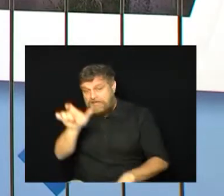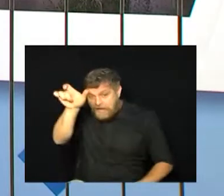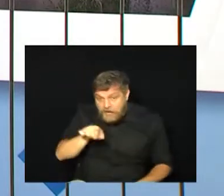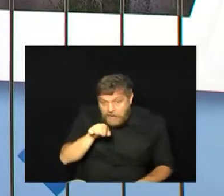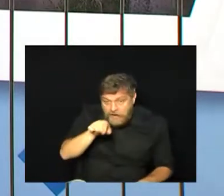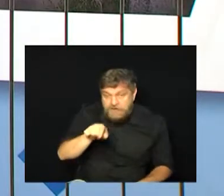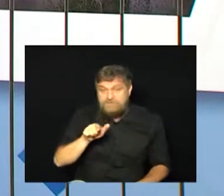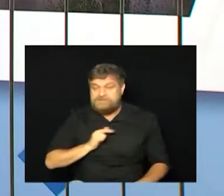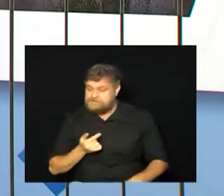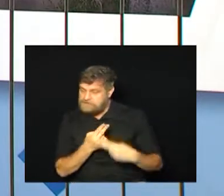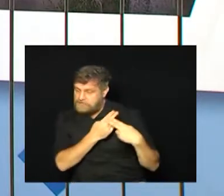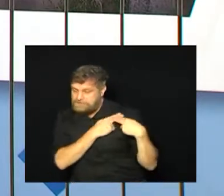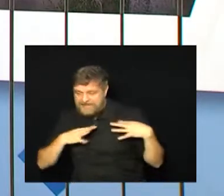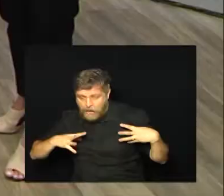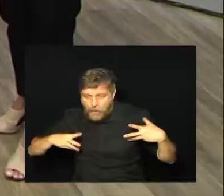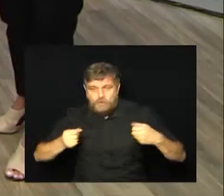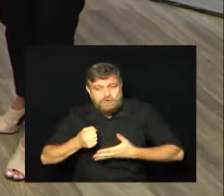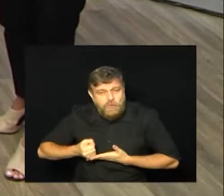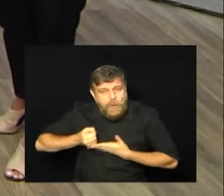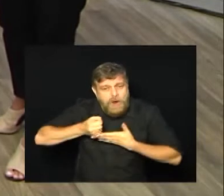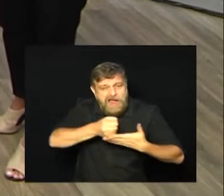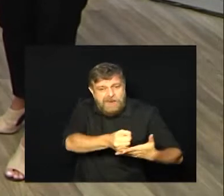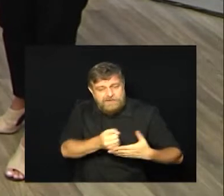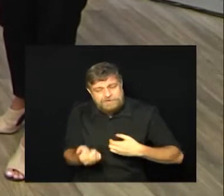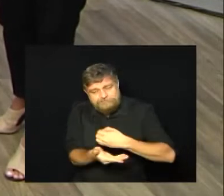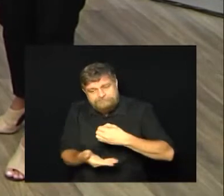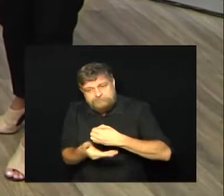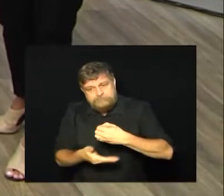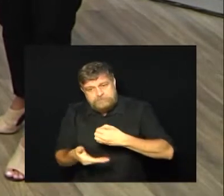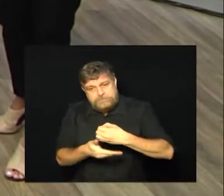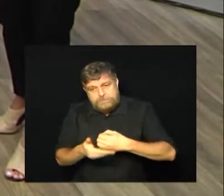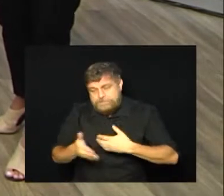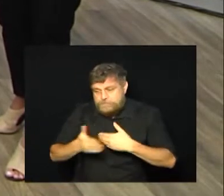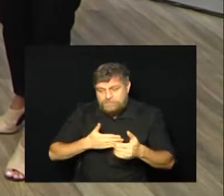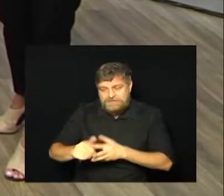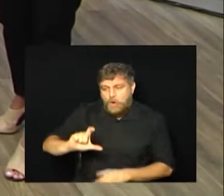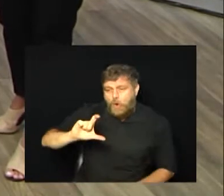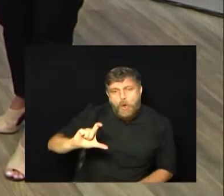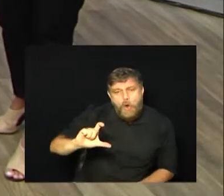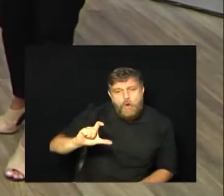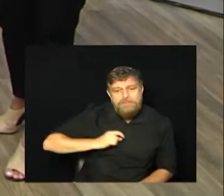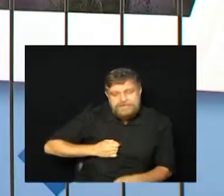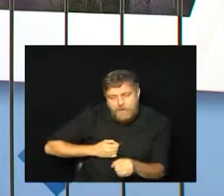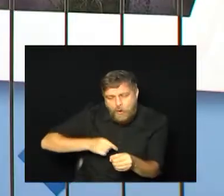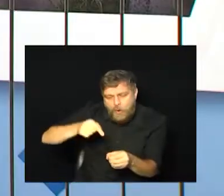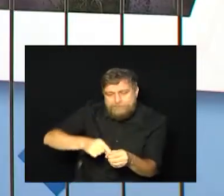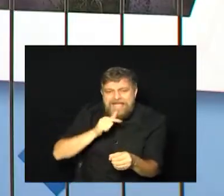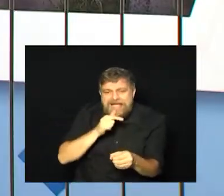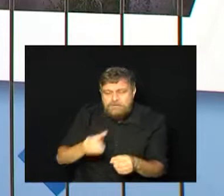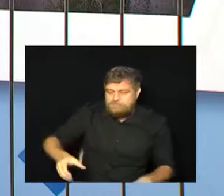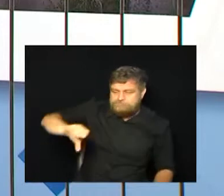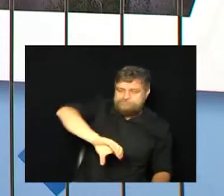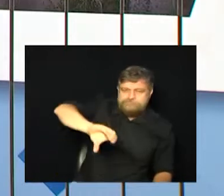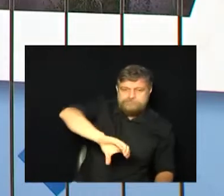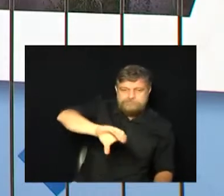casa, a contribuição de todo mundo da cidade é fundamental. Qualquer copinho, qualquer uma tampinha de garrafa, vai lá, joga fora, não